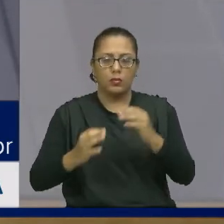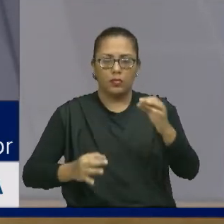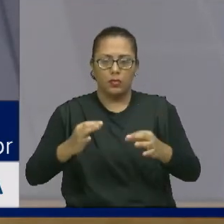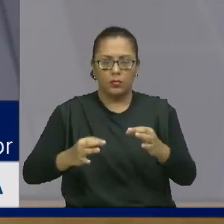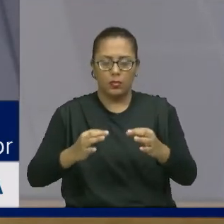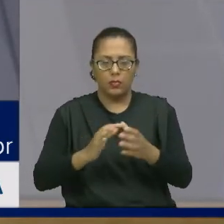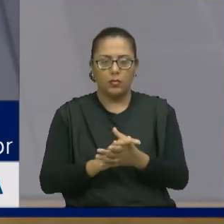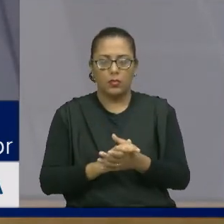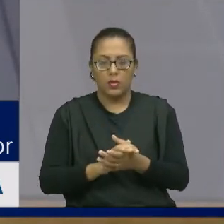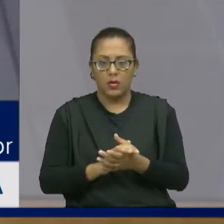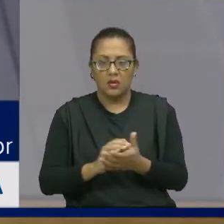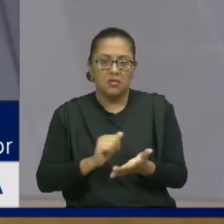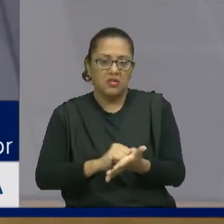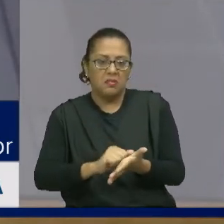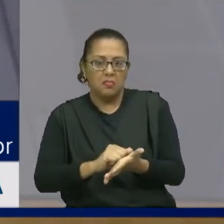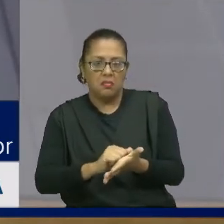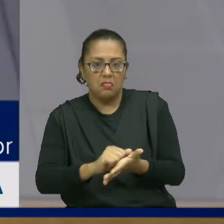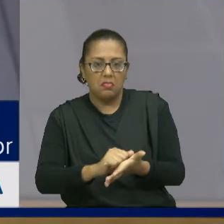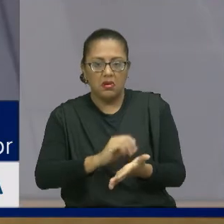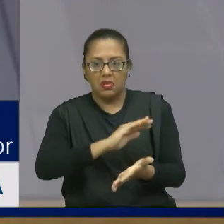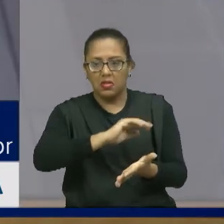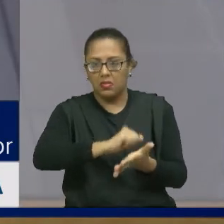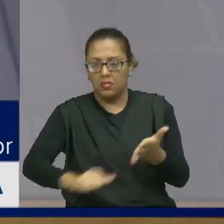tributários, atos de infração